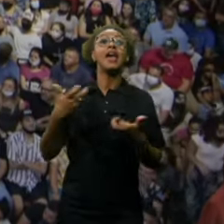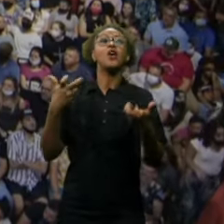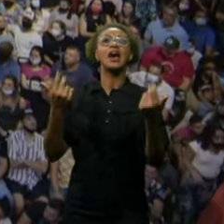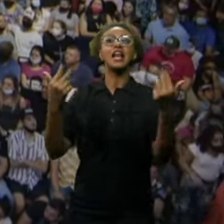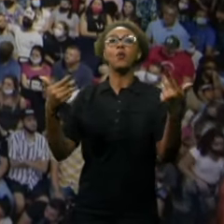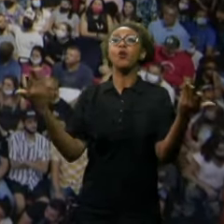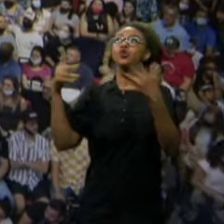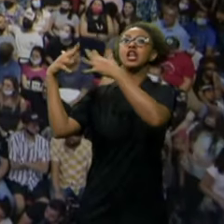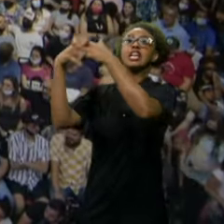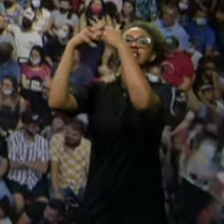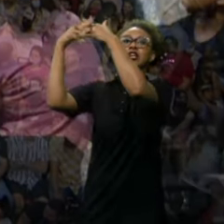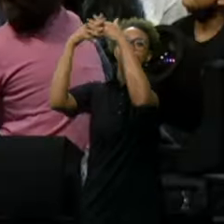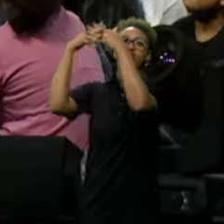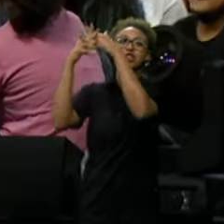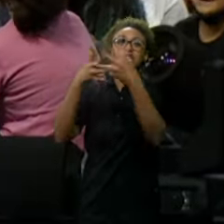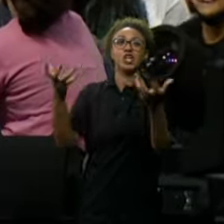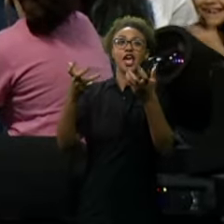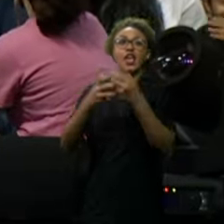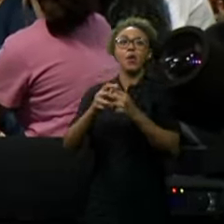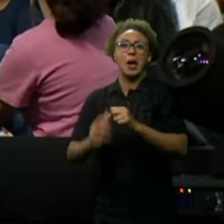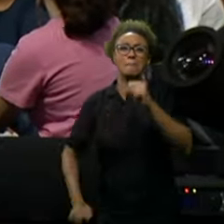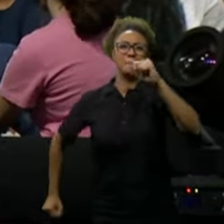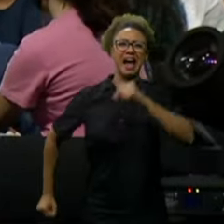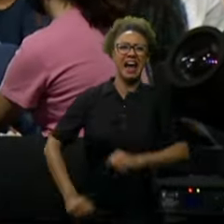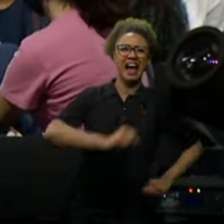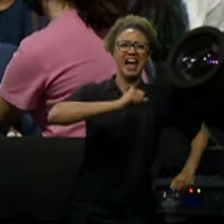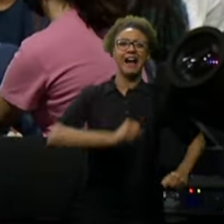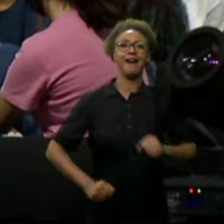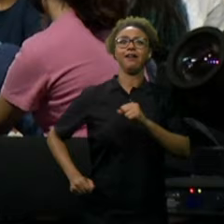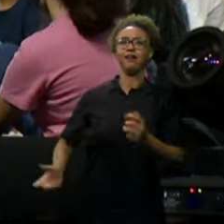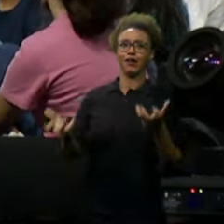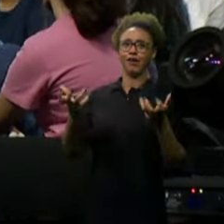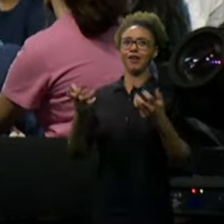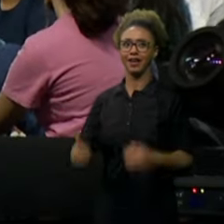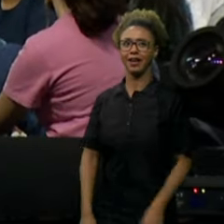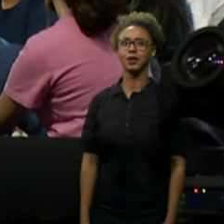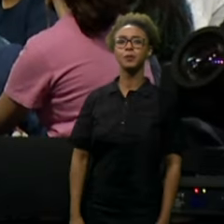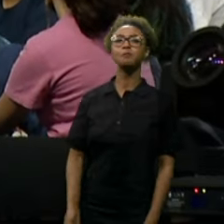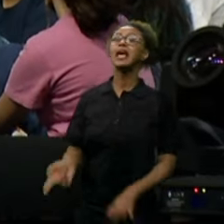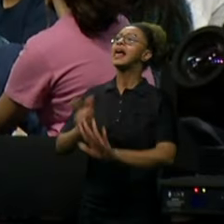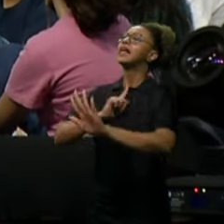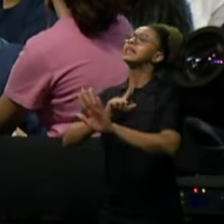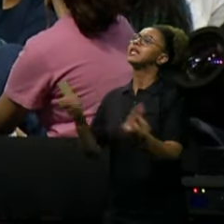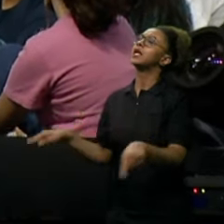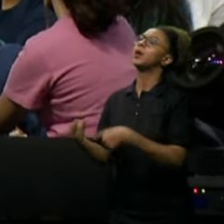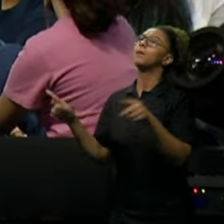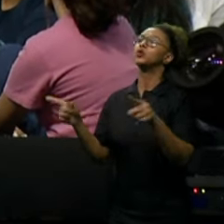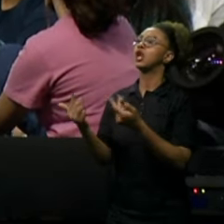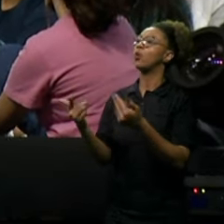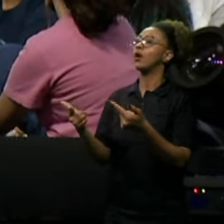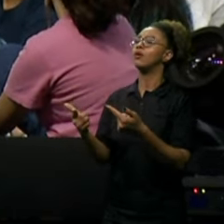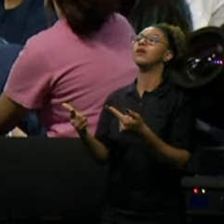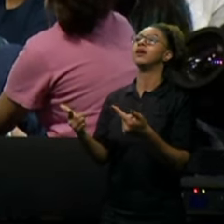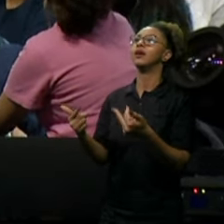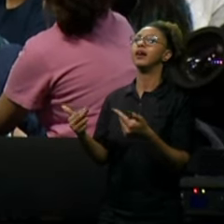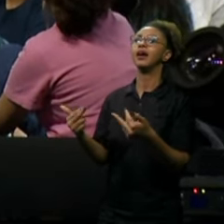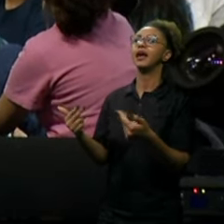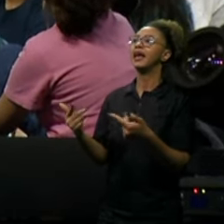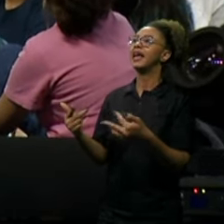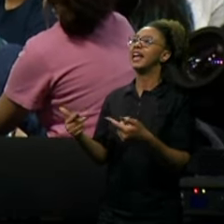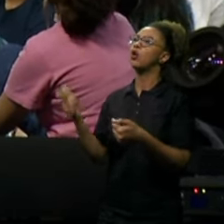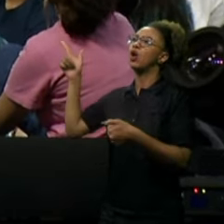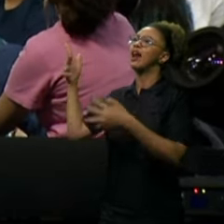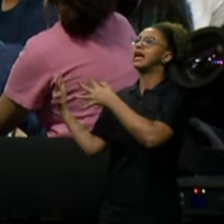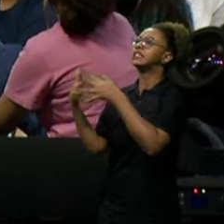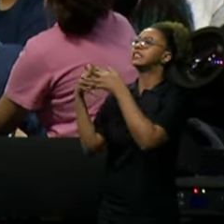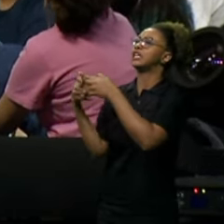fazer gols americano hoje eu quero dar um lugar assim ó tem assim tipo igual o órgão tem dentro sol